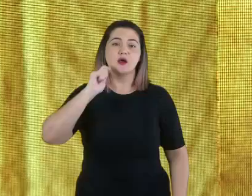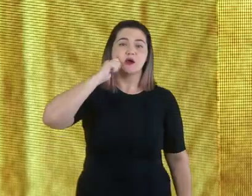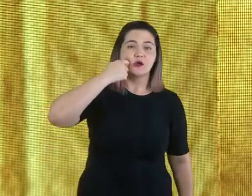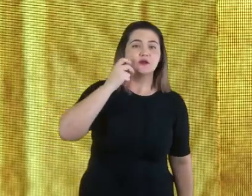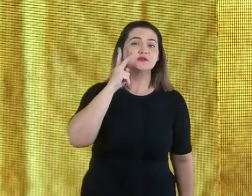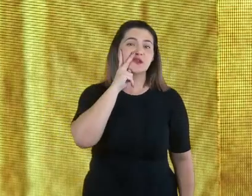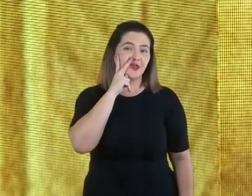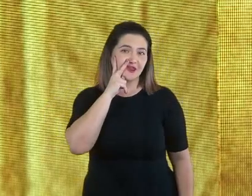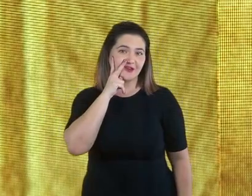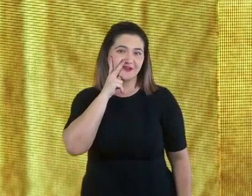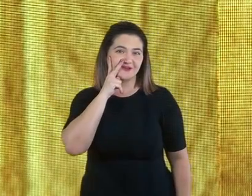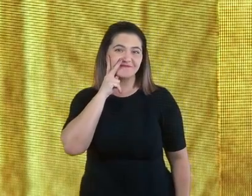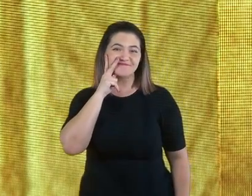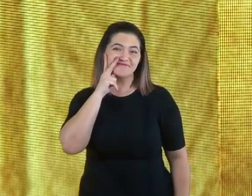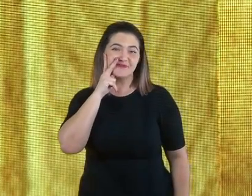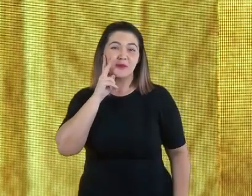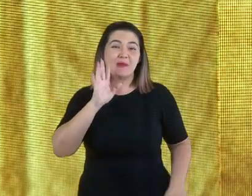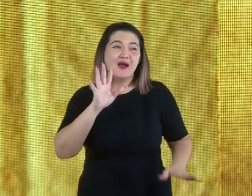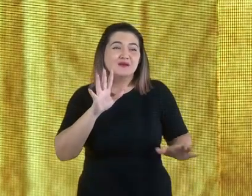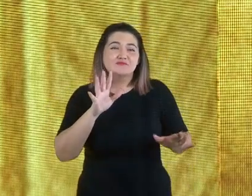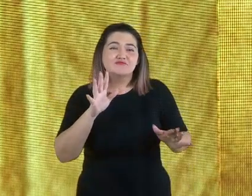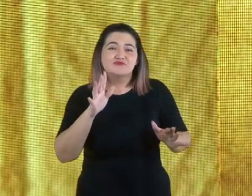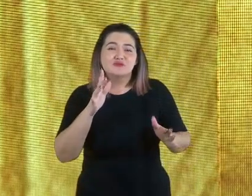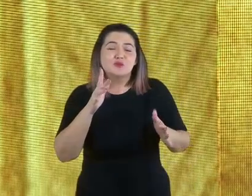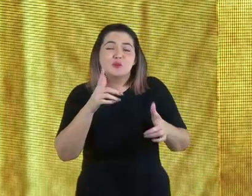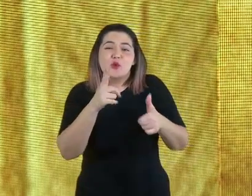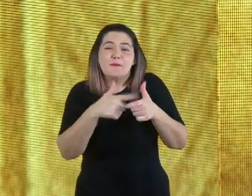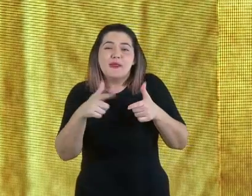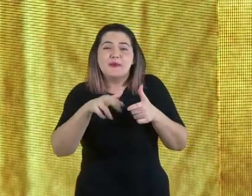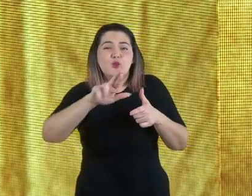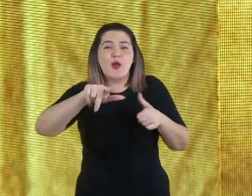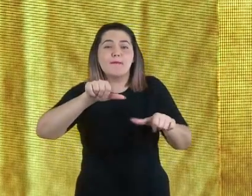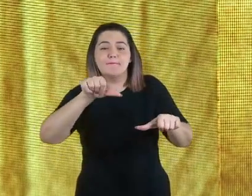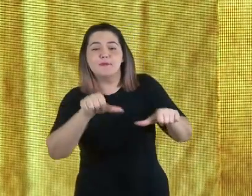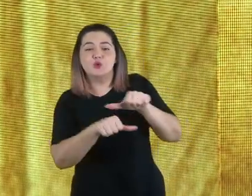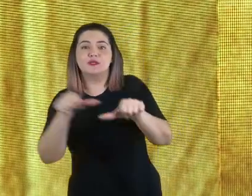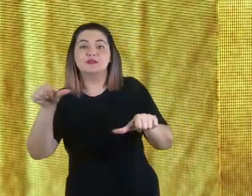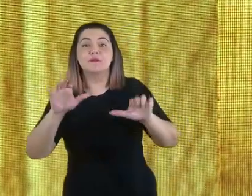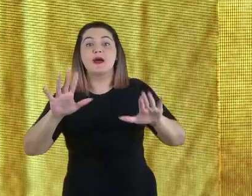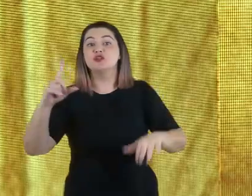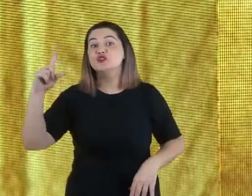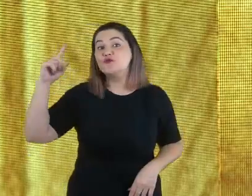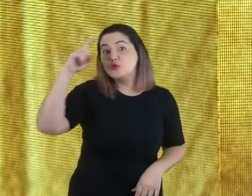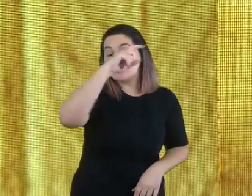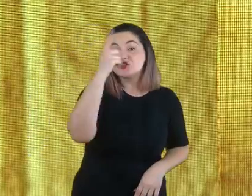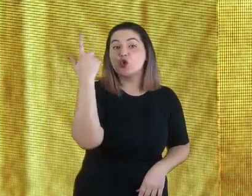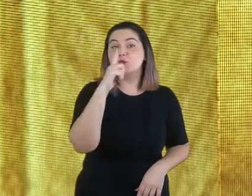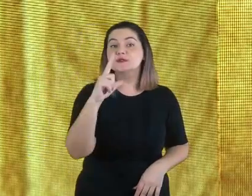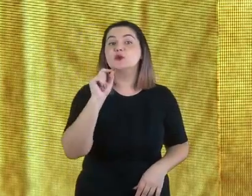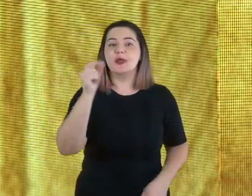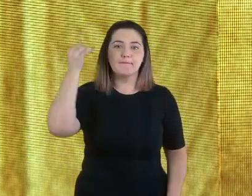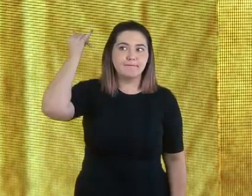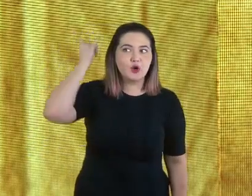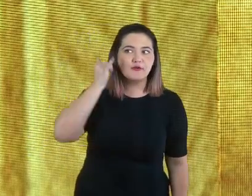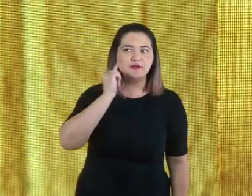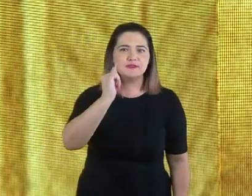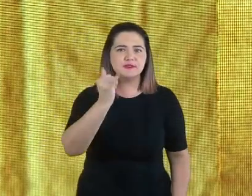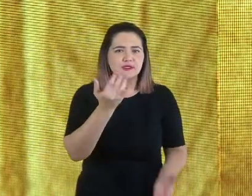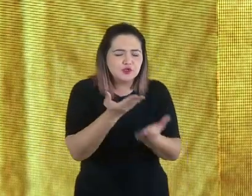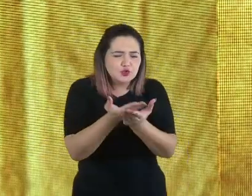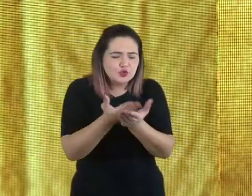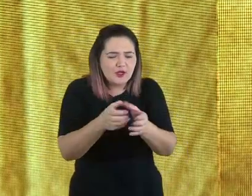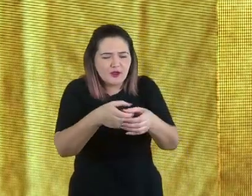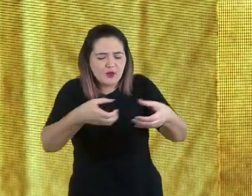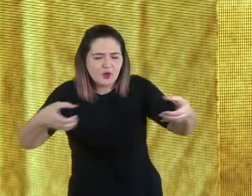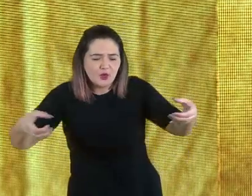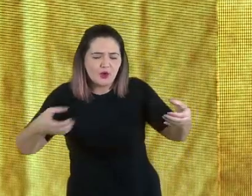está necessariamente só na mudança, mas na dificuldade que isso traz para a compreensão das profecias bíblicas e, acima